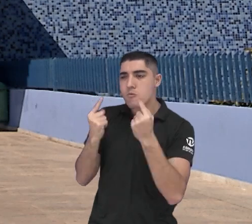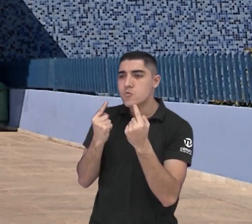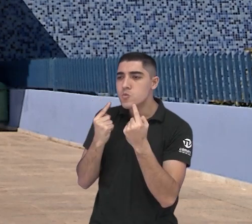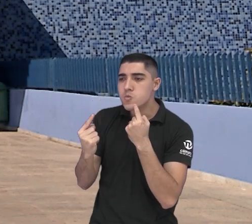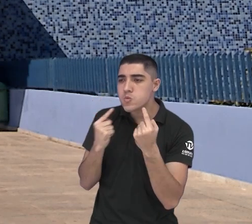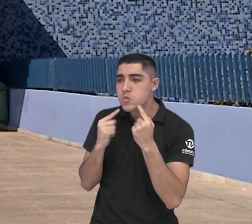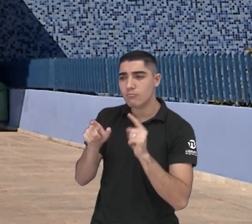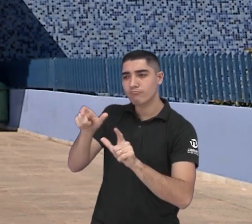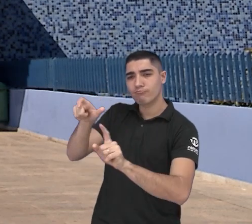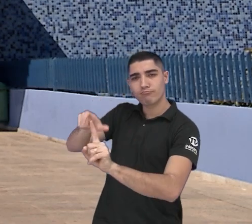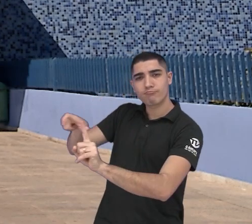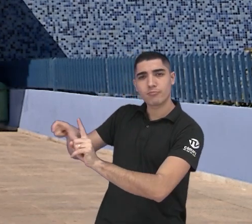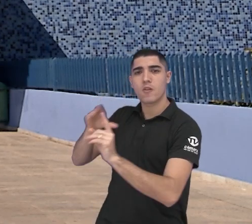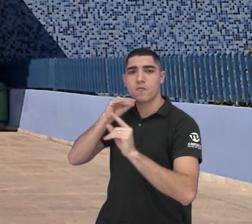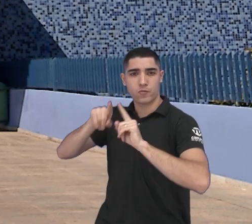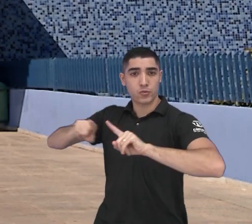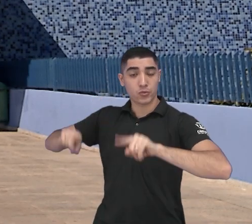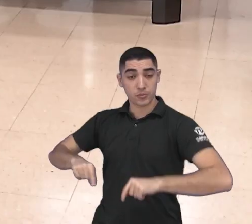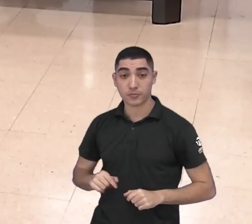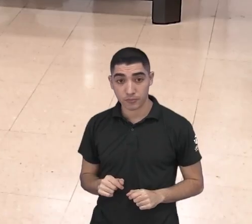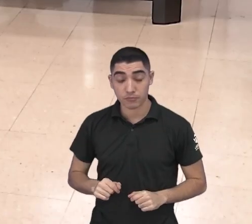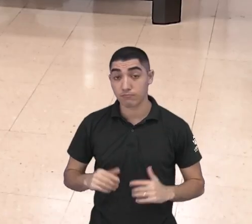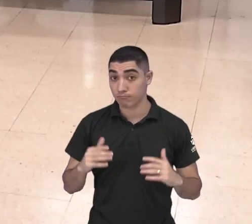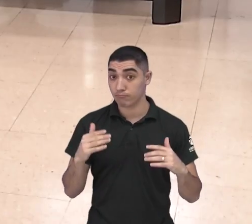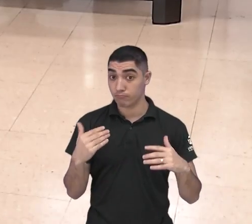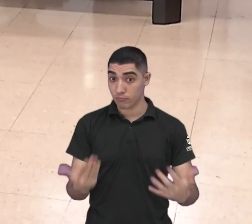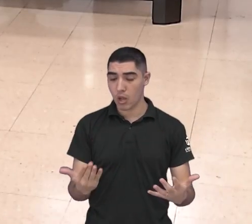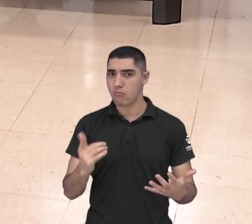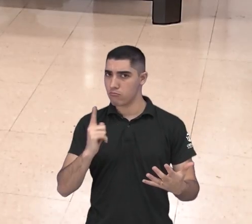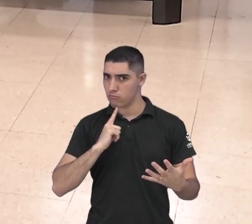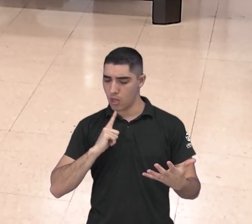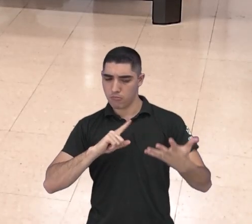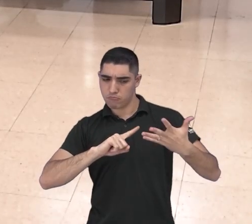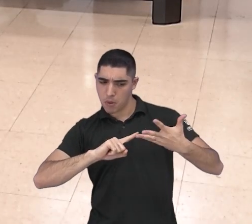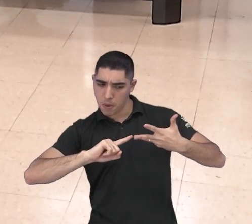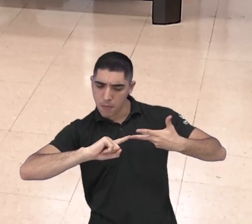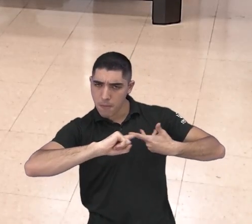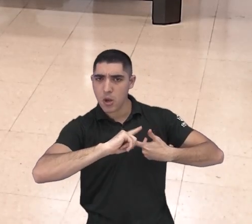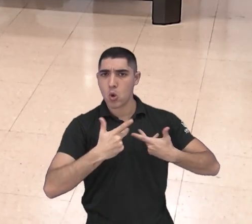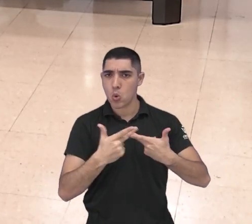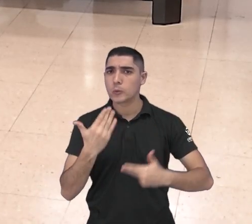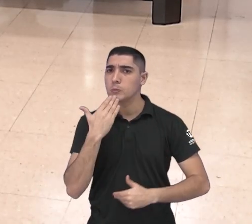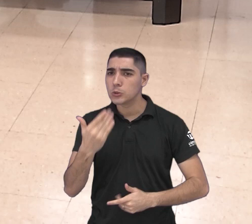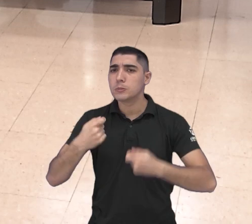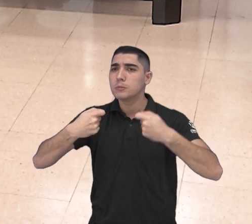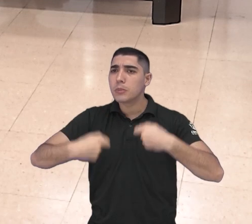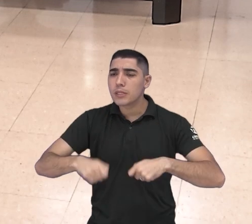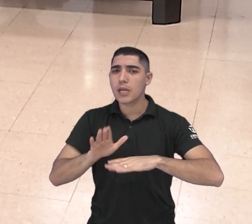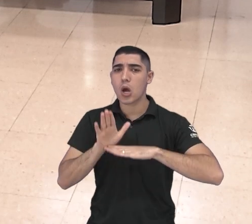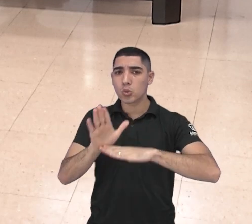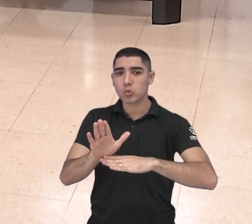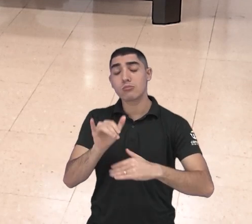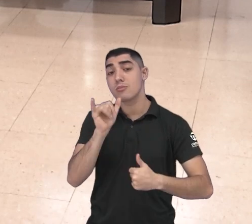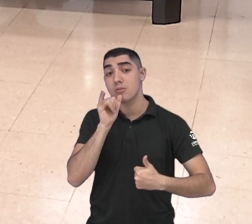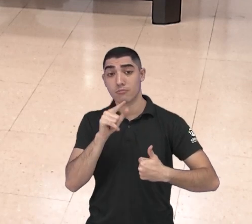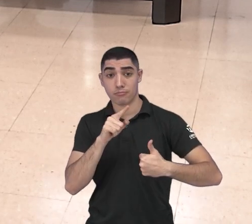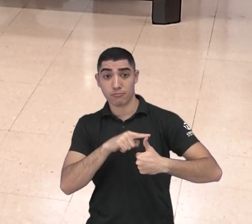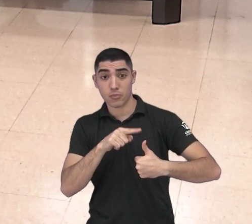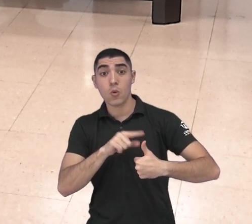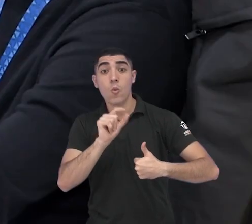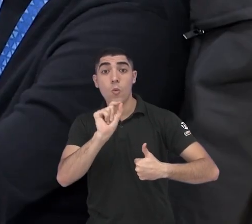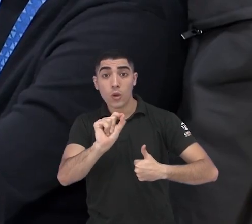com representantes da categoria. Entre as principais demandas apontadas estão questões como